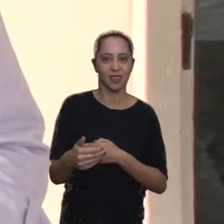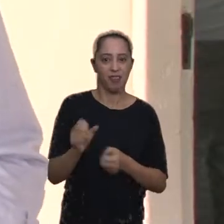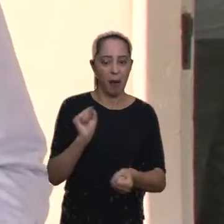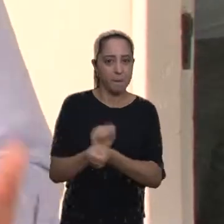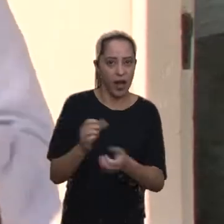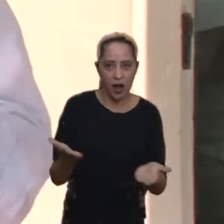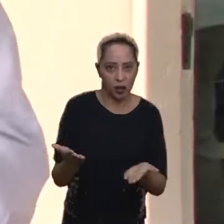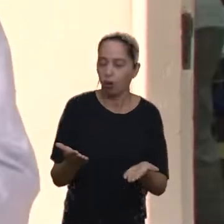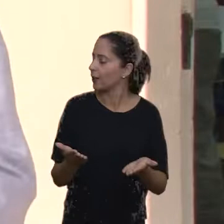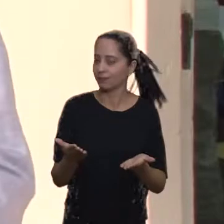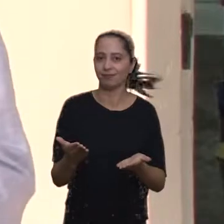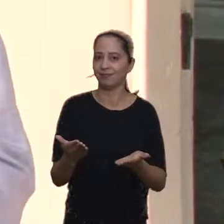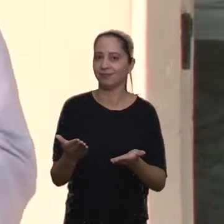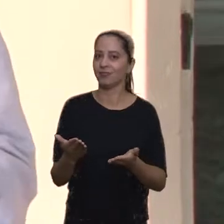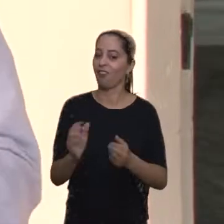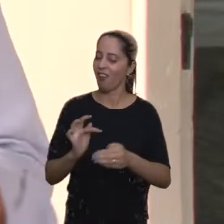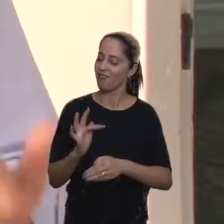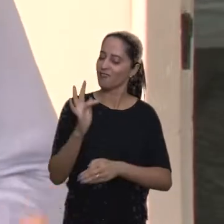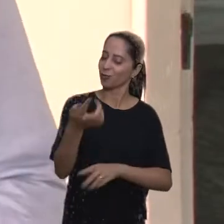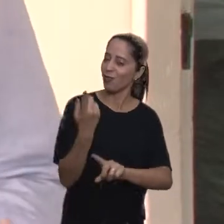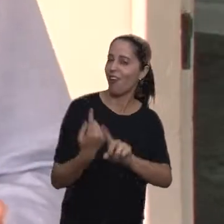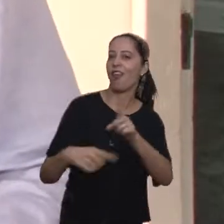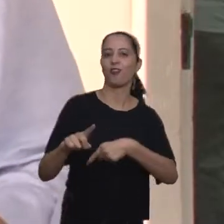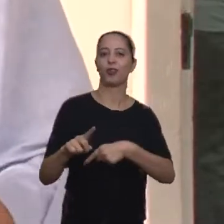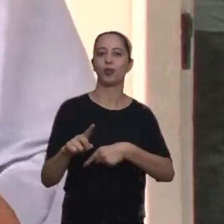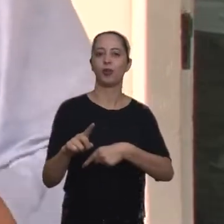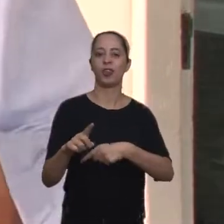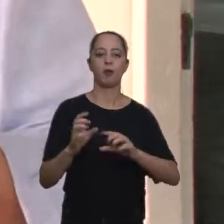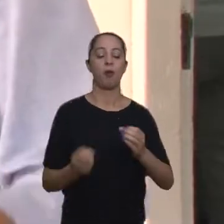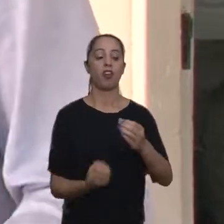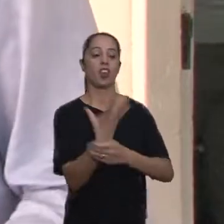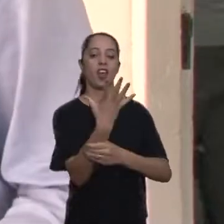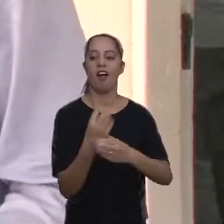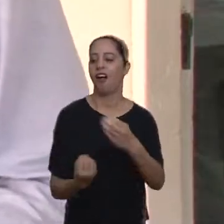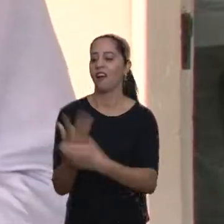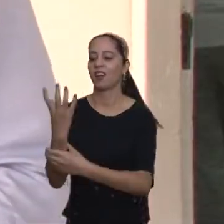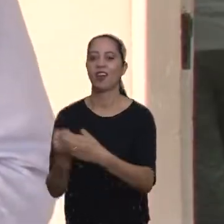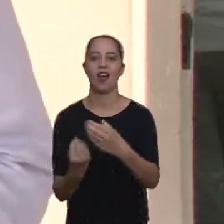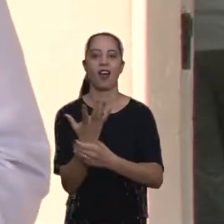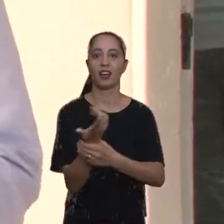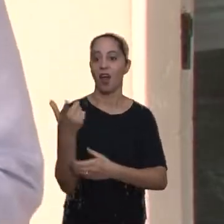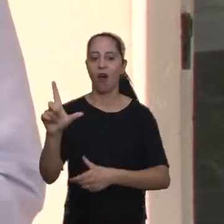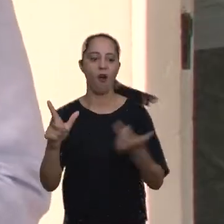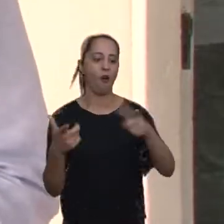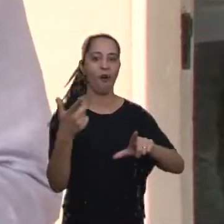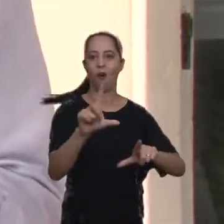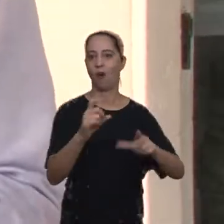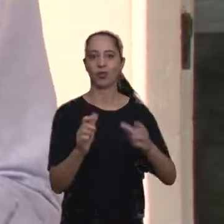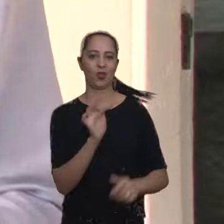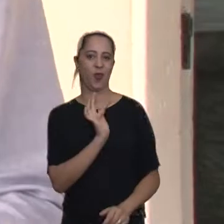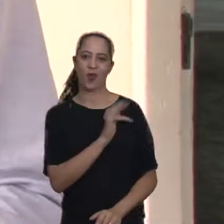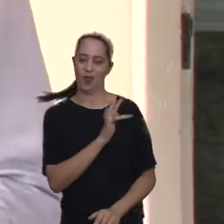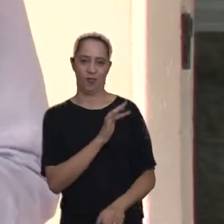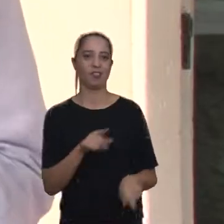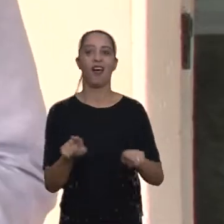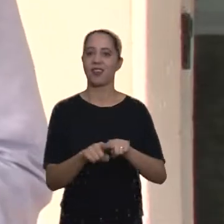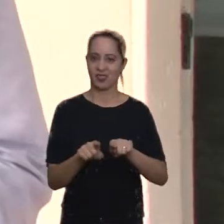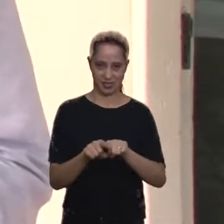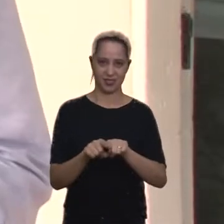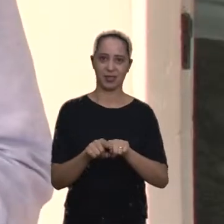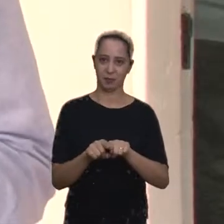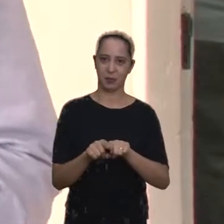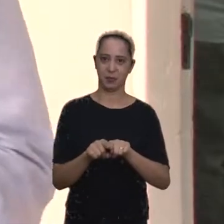programa, que nem começou no dia de hoje nem terminará aqui. Teremos outras obras de expansão, podendo levar no contraturno para